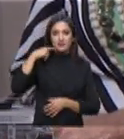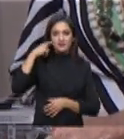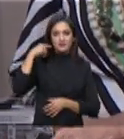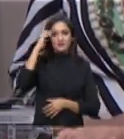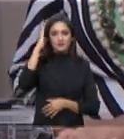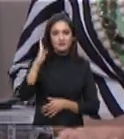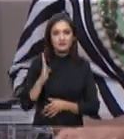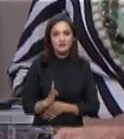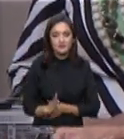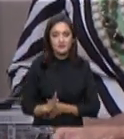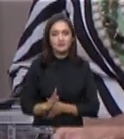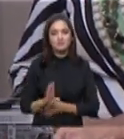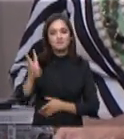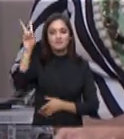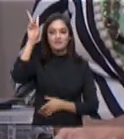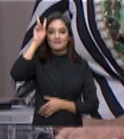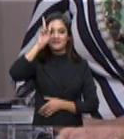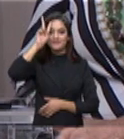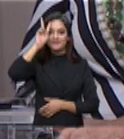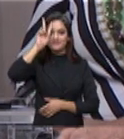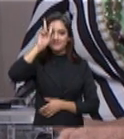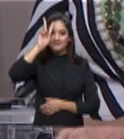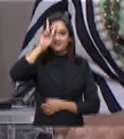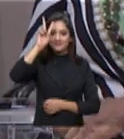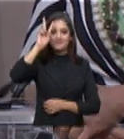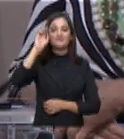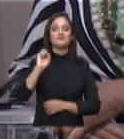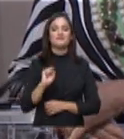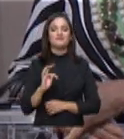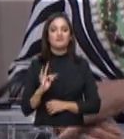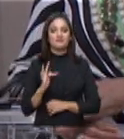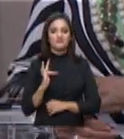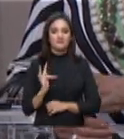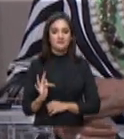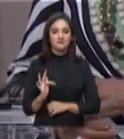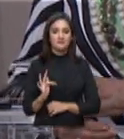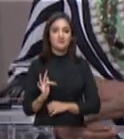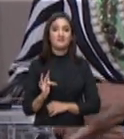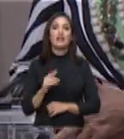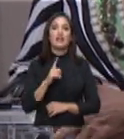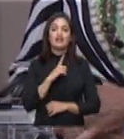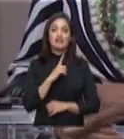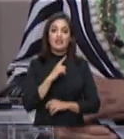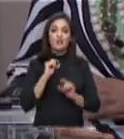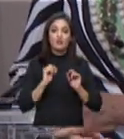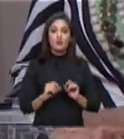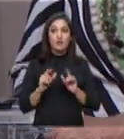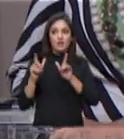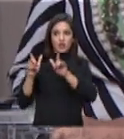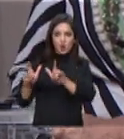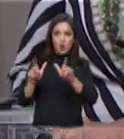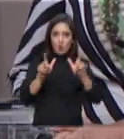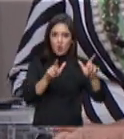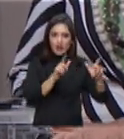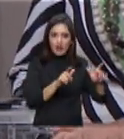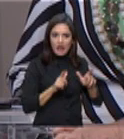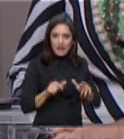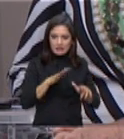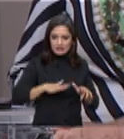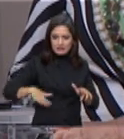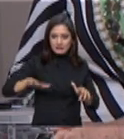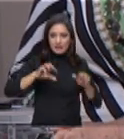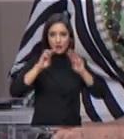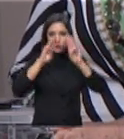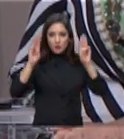brasileiras para a história institucional do Supremo Tribunal Federal, foram cedidos espaços da área do